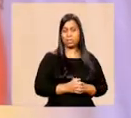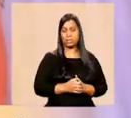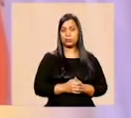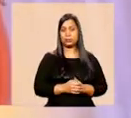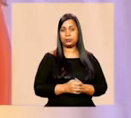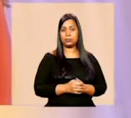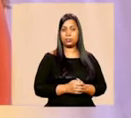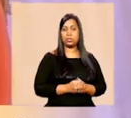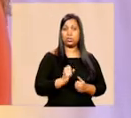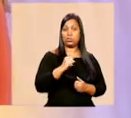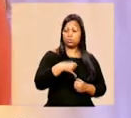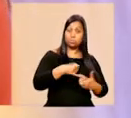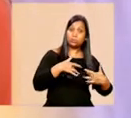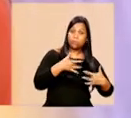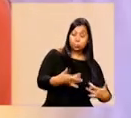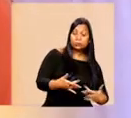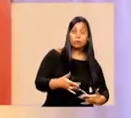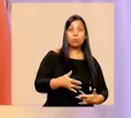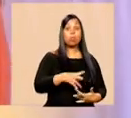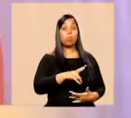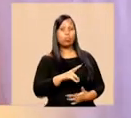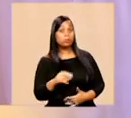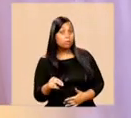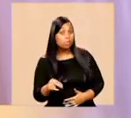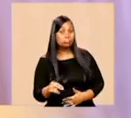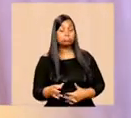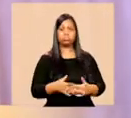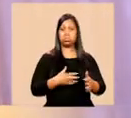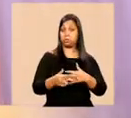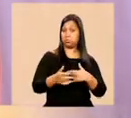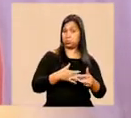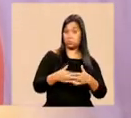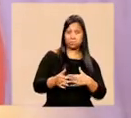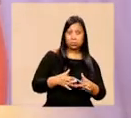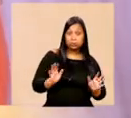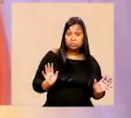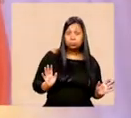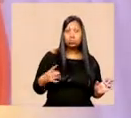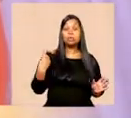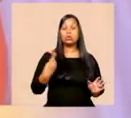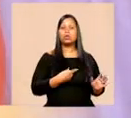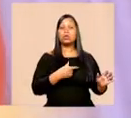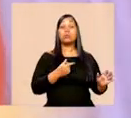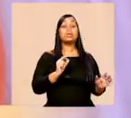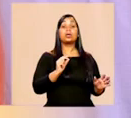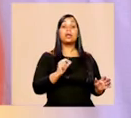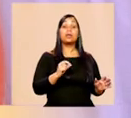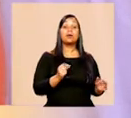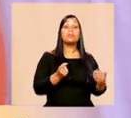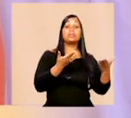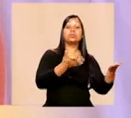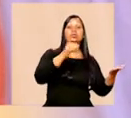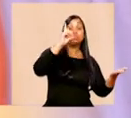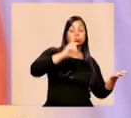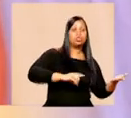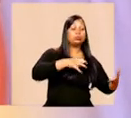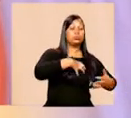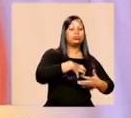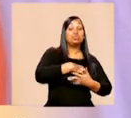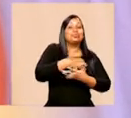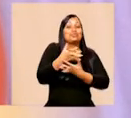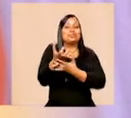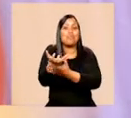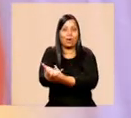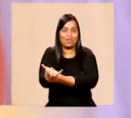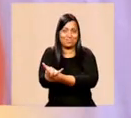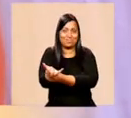né? De um sim para a doação ou de um não, independentemente, porque o nosso trabalho é oferecer uma possibilidade de um direito de